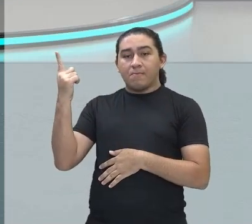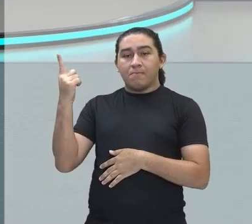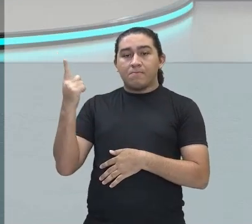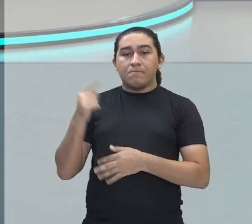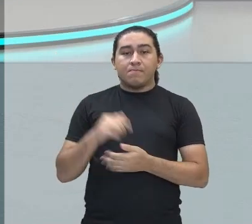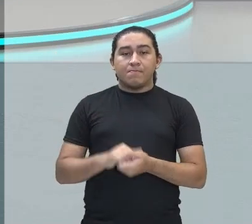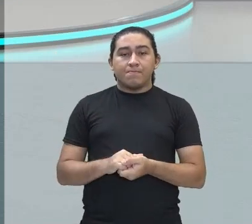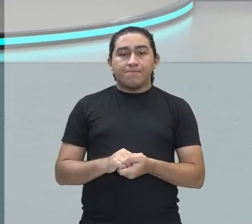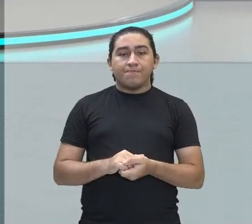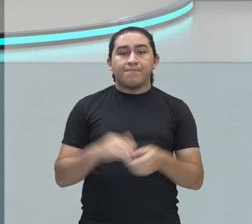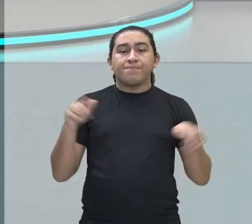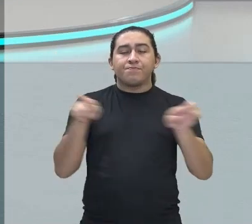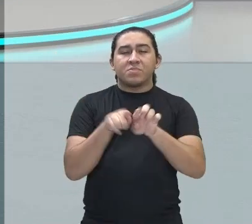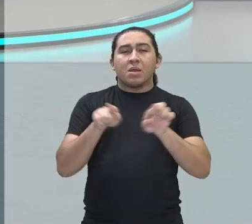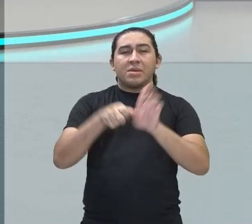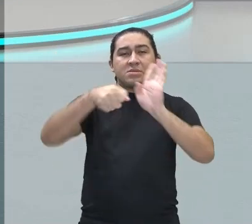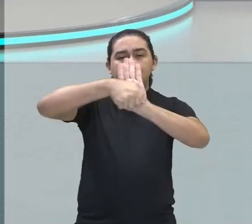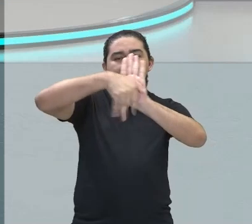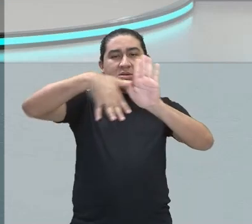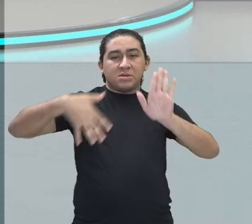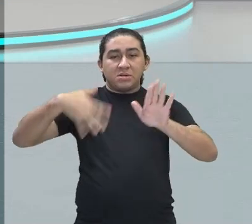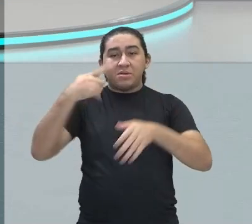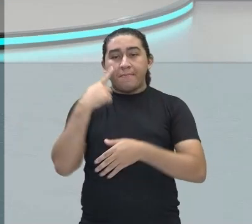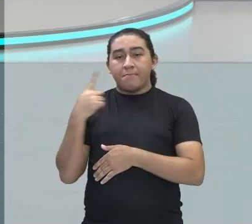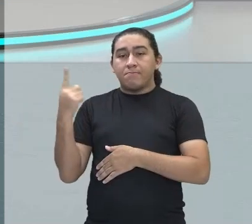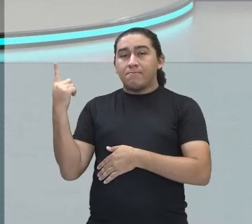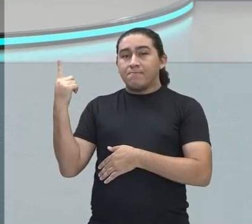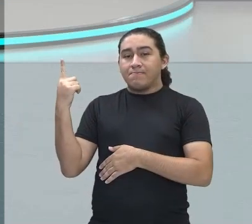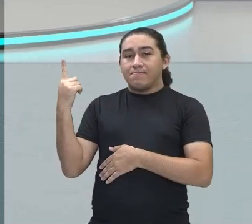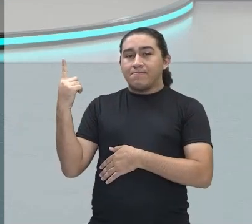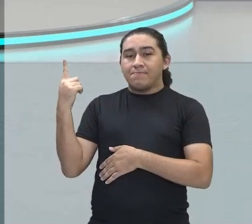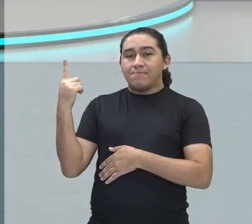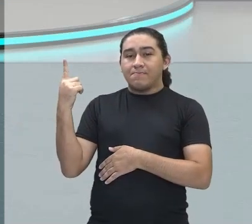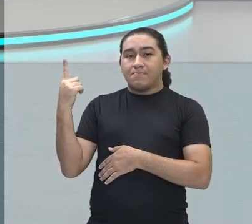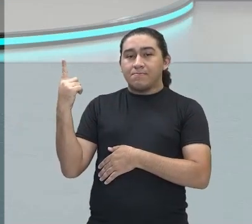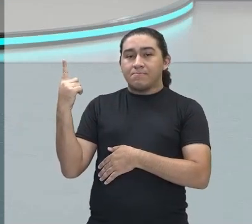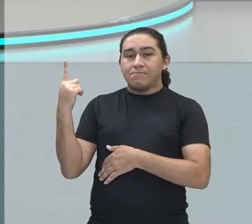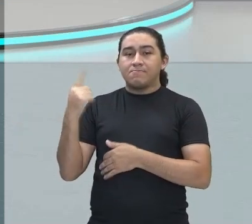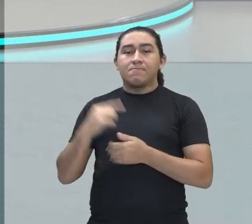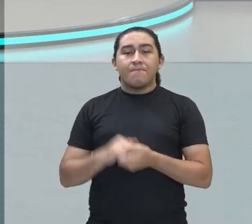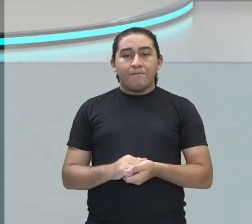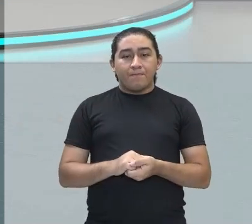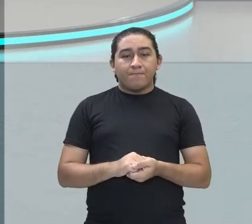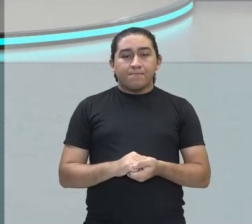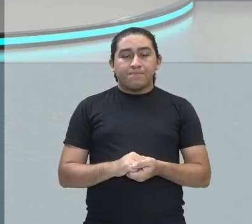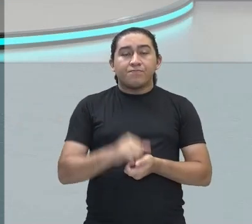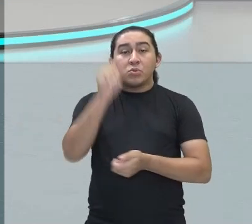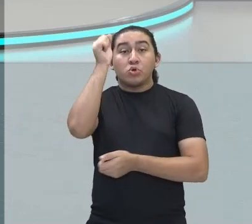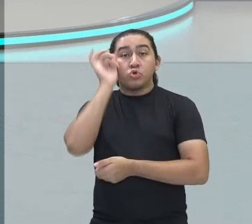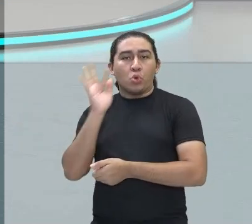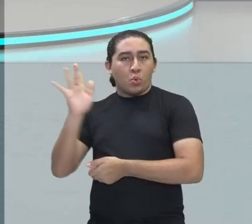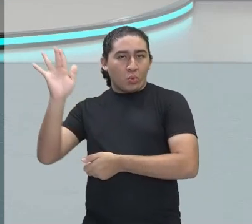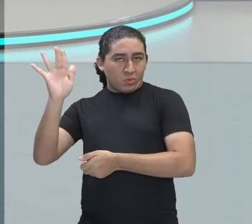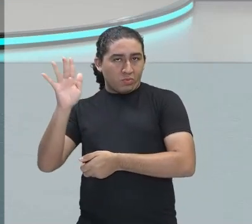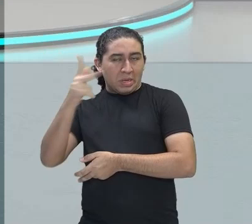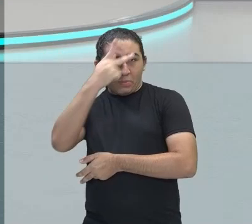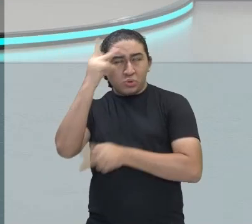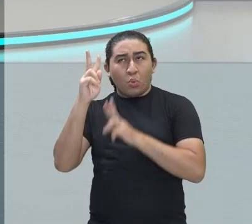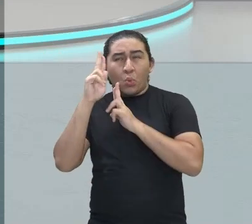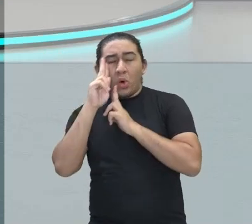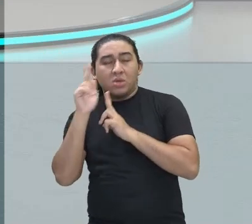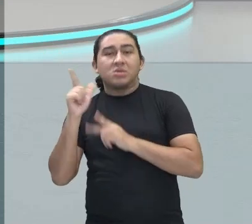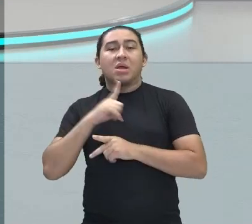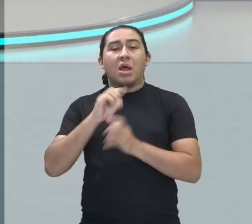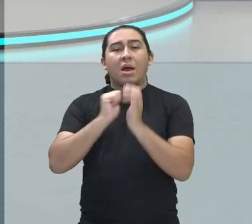princesa, além da sinestesia, clareasse, branca e cantar. No sonho, o eu lírico